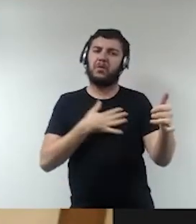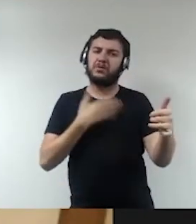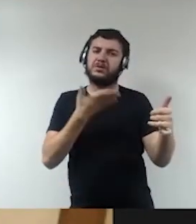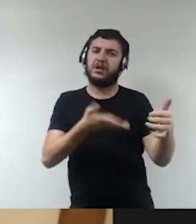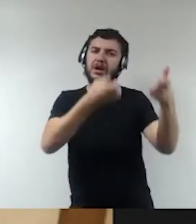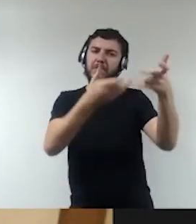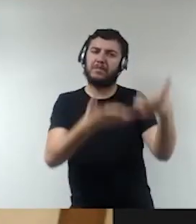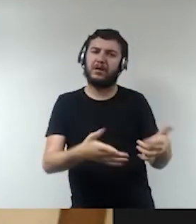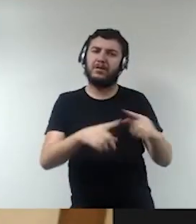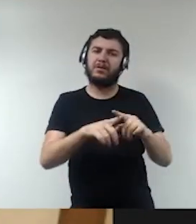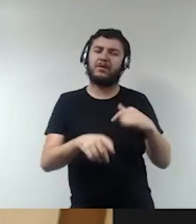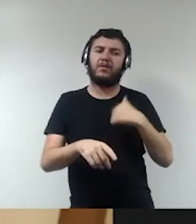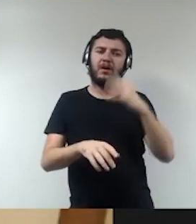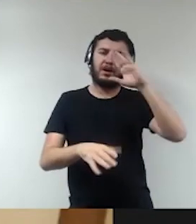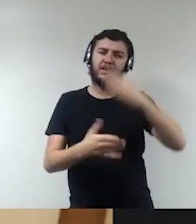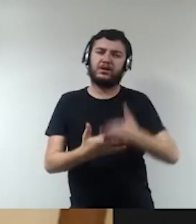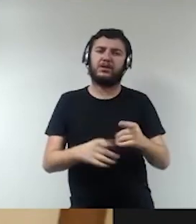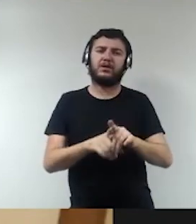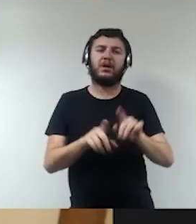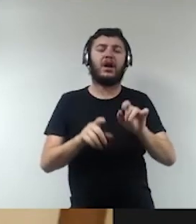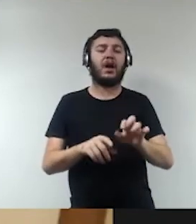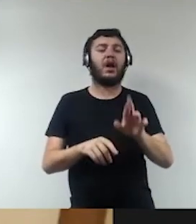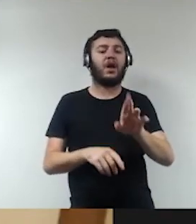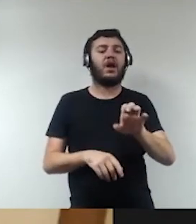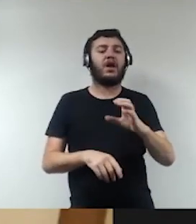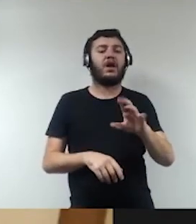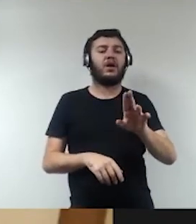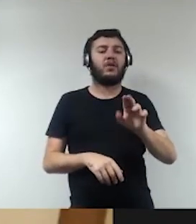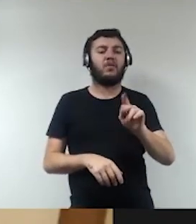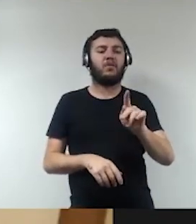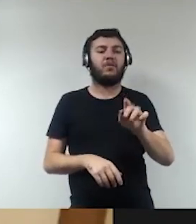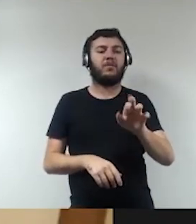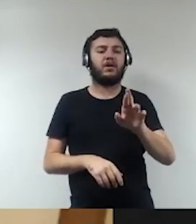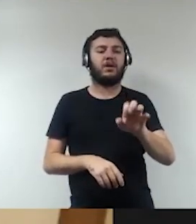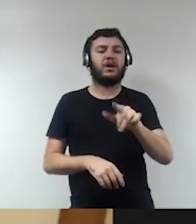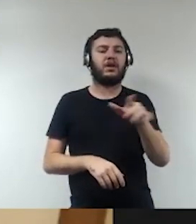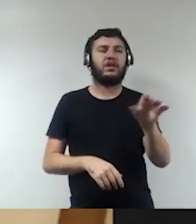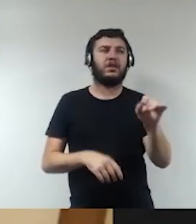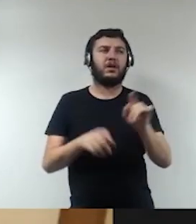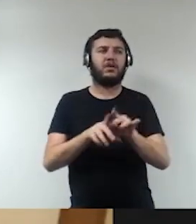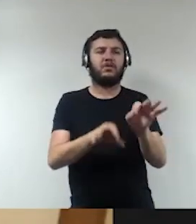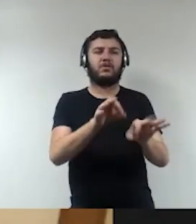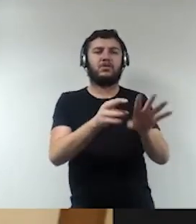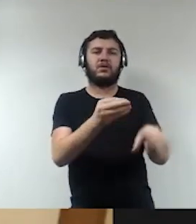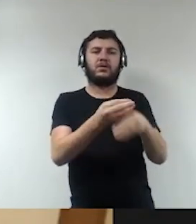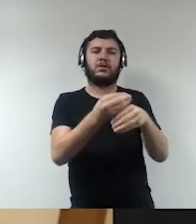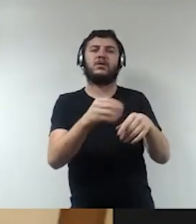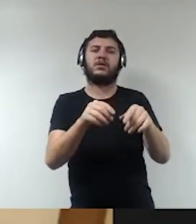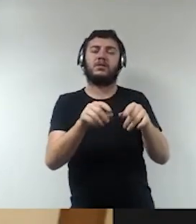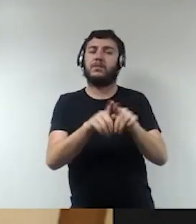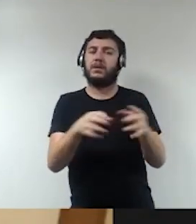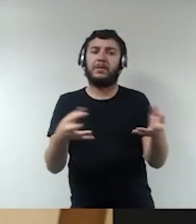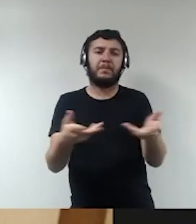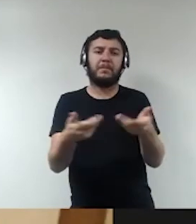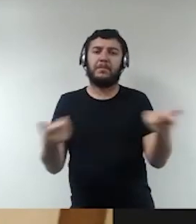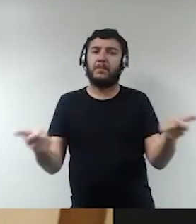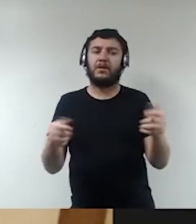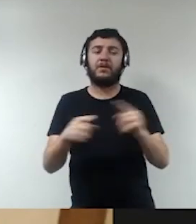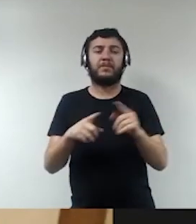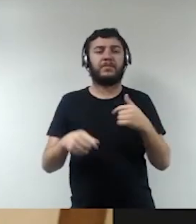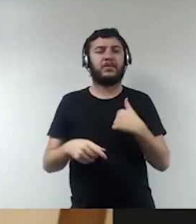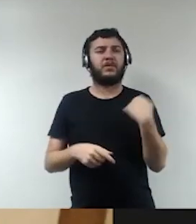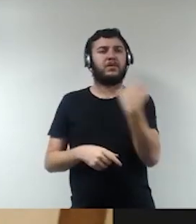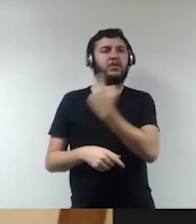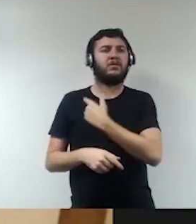recuperação extrajudicial ainda tem um caminho enorme. A gente podia, assim como a gente utilizou muito mal nos últimos anos, acho que a